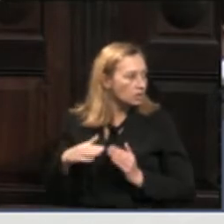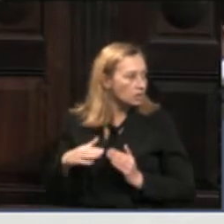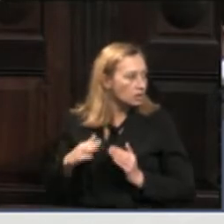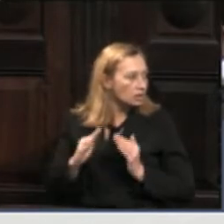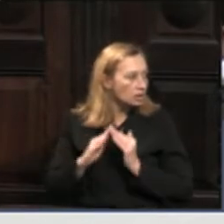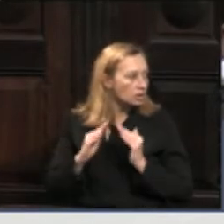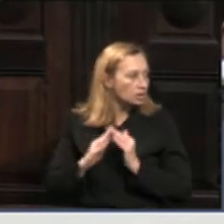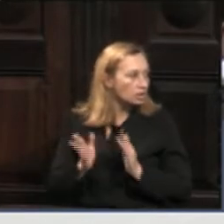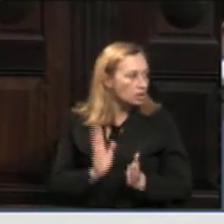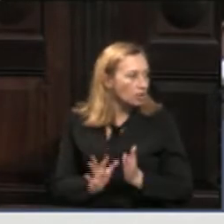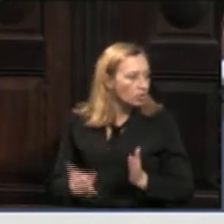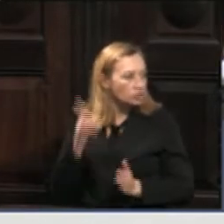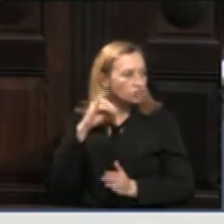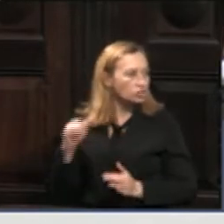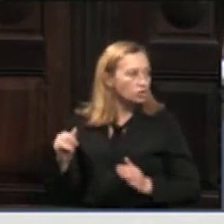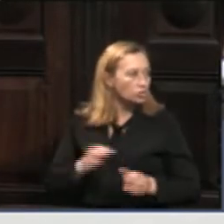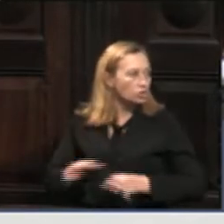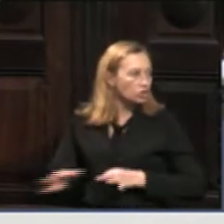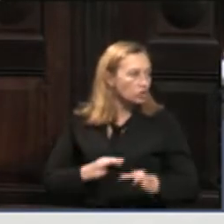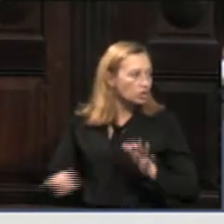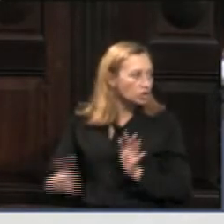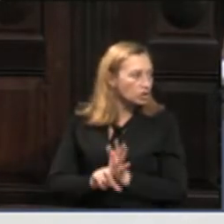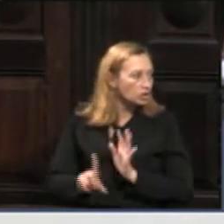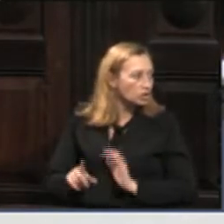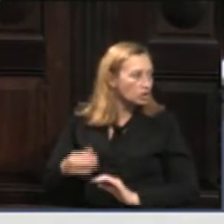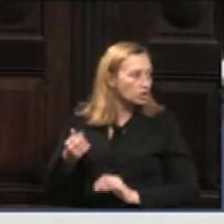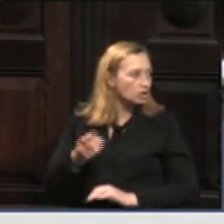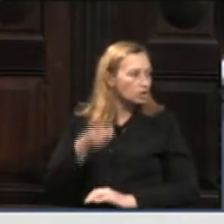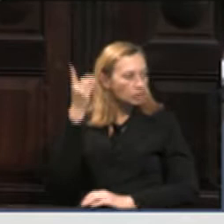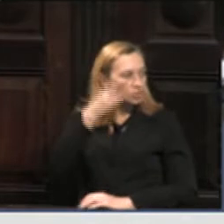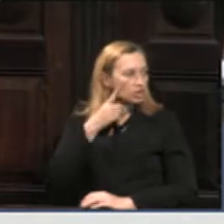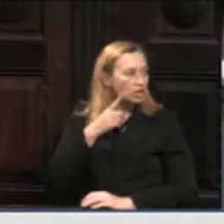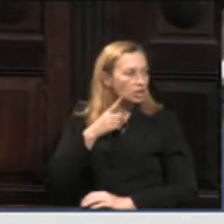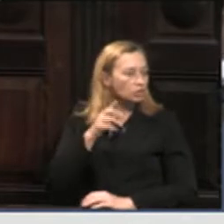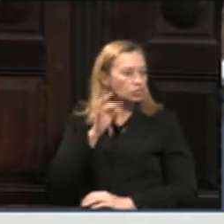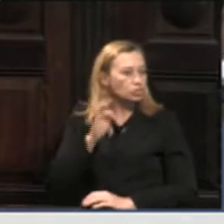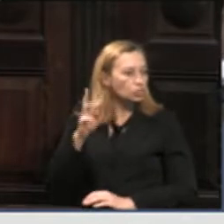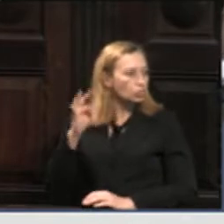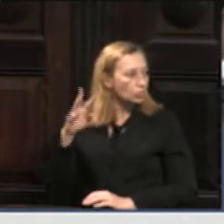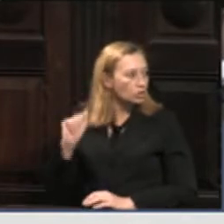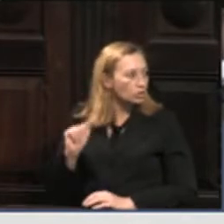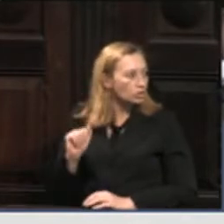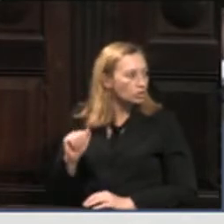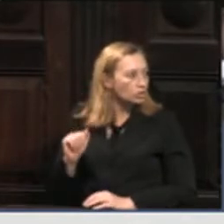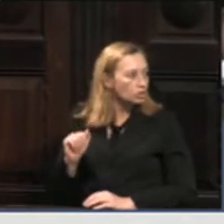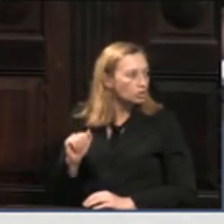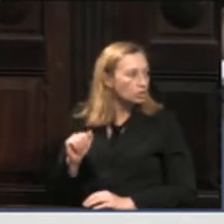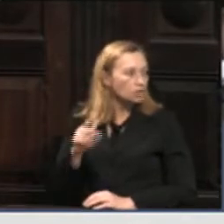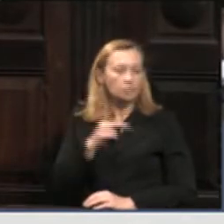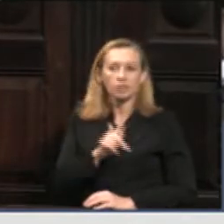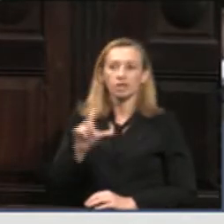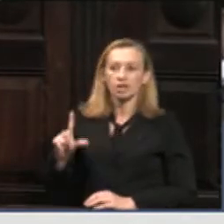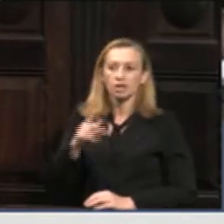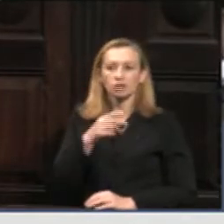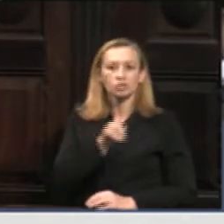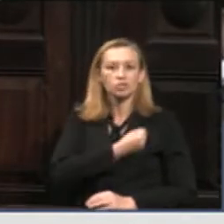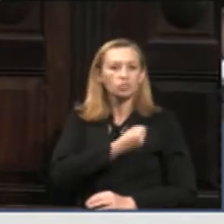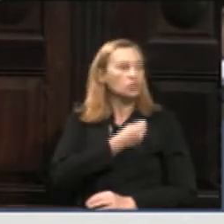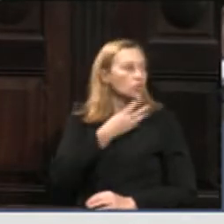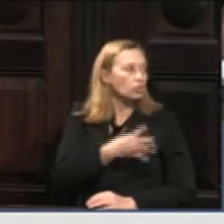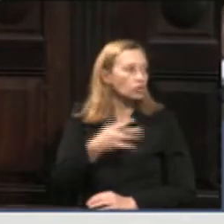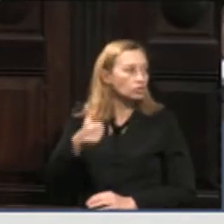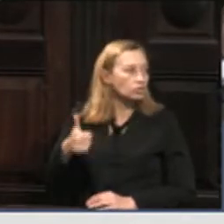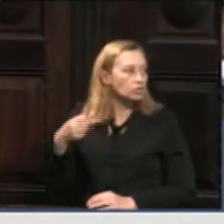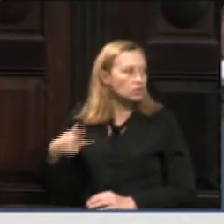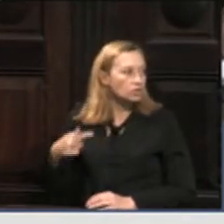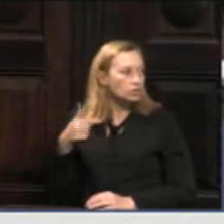seja incluído na ordem do dia o projeto de lei de autoria do deputado Gustavo Tutuca, PL número 4176